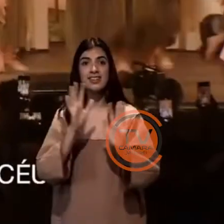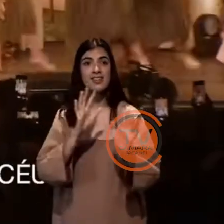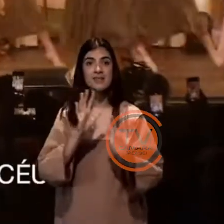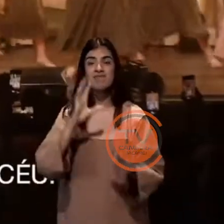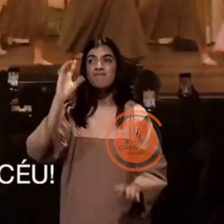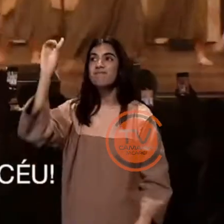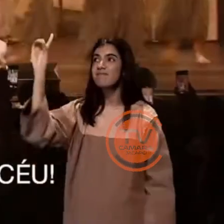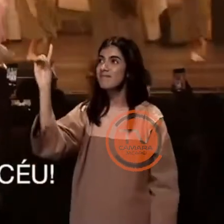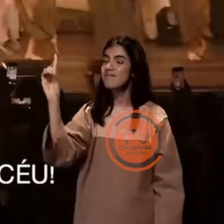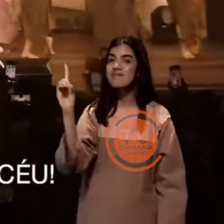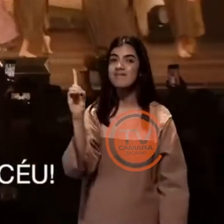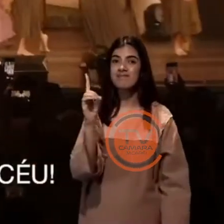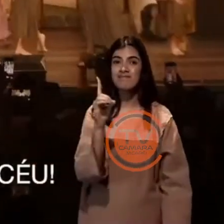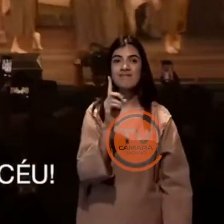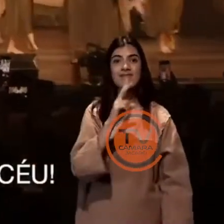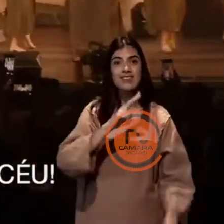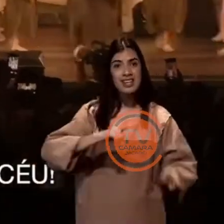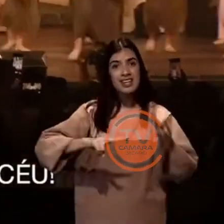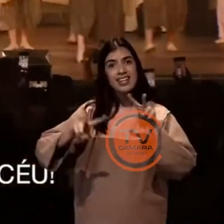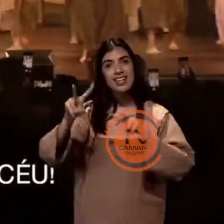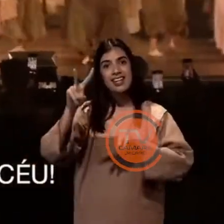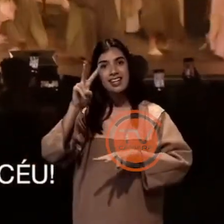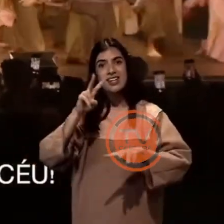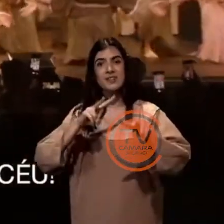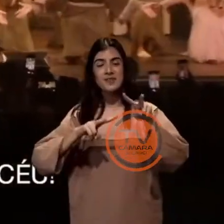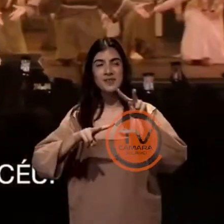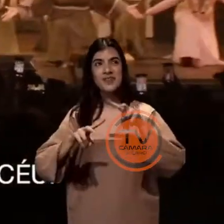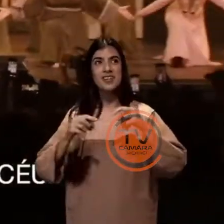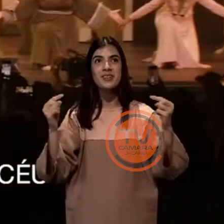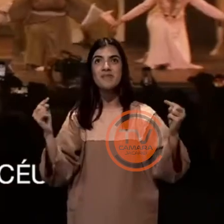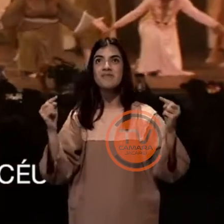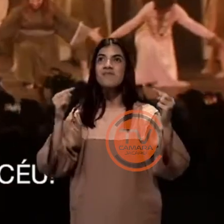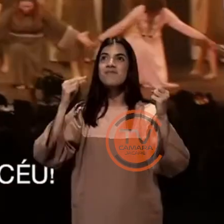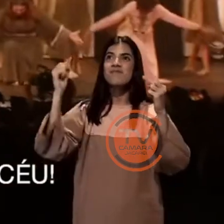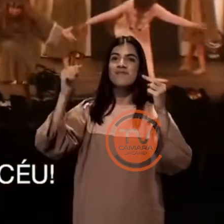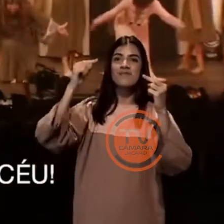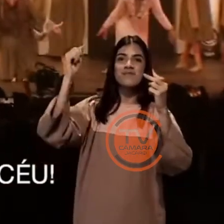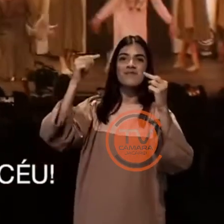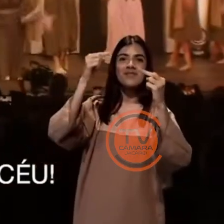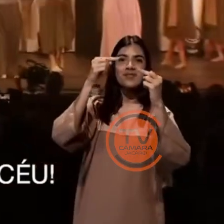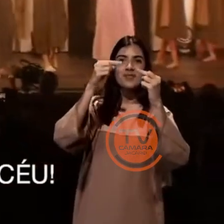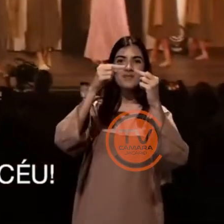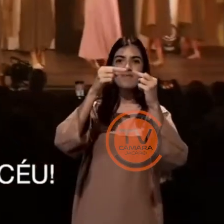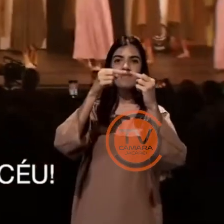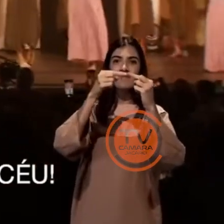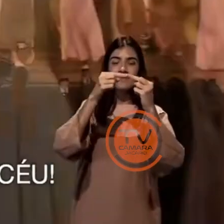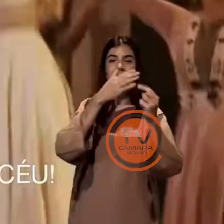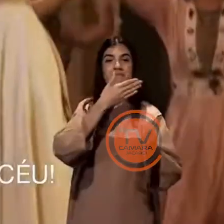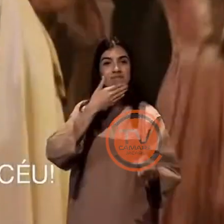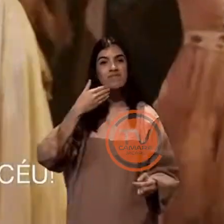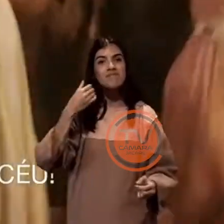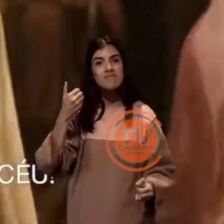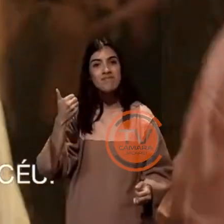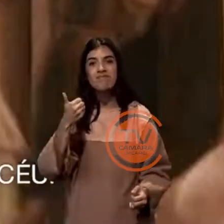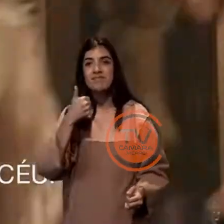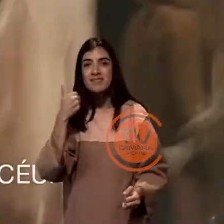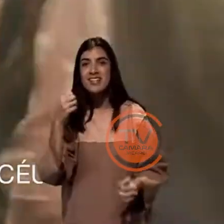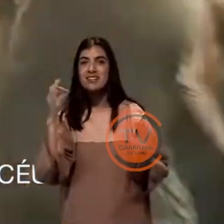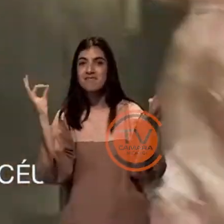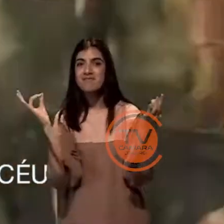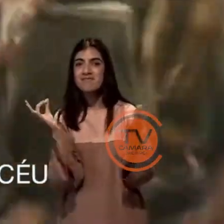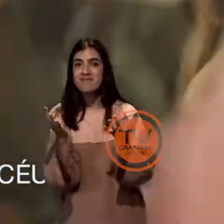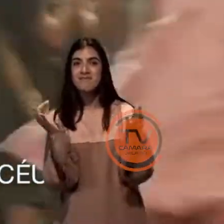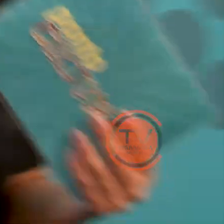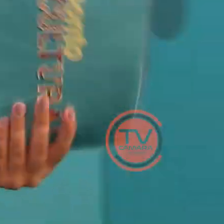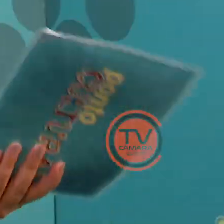essa oportunidade, hein? De participar de um evento que recebeu o título de Patrimônio Cultural Imaterial do Estado de